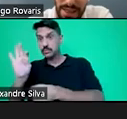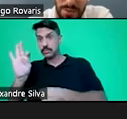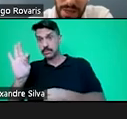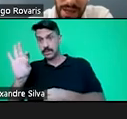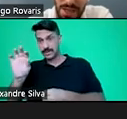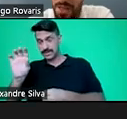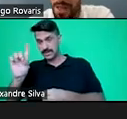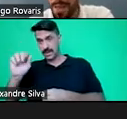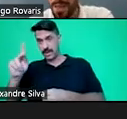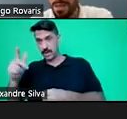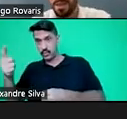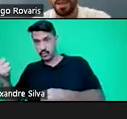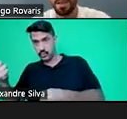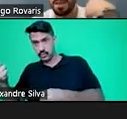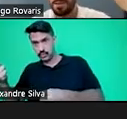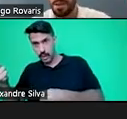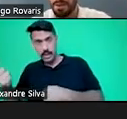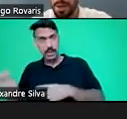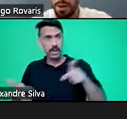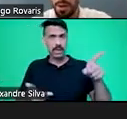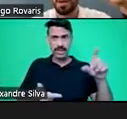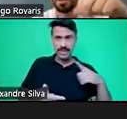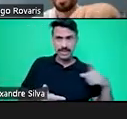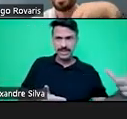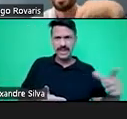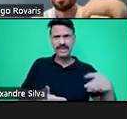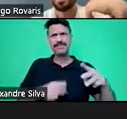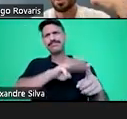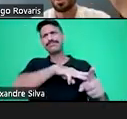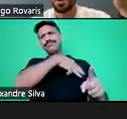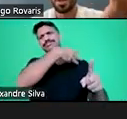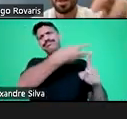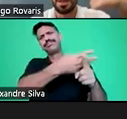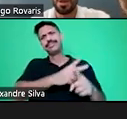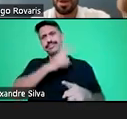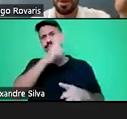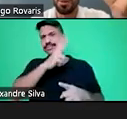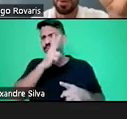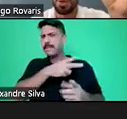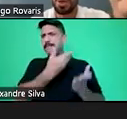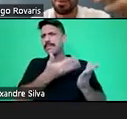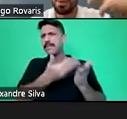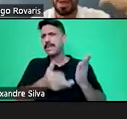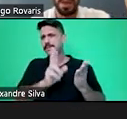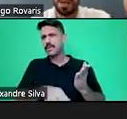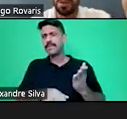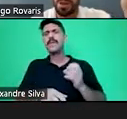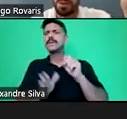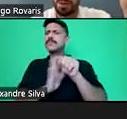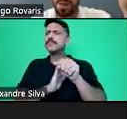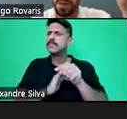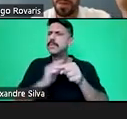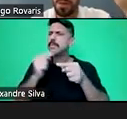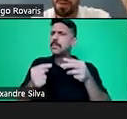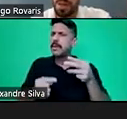tem TDAH tem uma taxa de repetência que é 3 vezes maior. Quando a gente olha, interroga os motivos, né, para